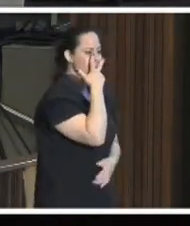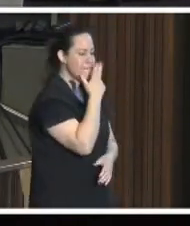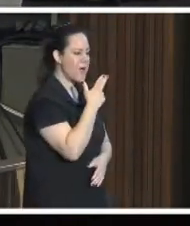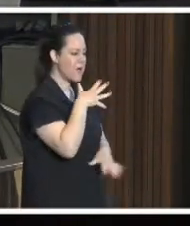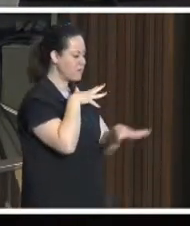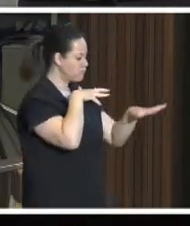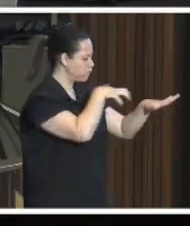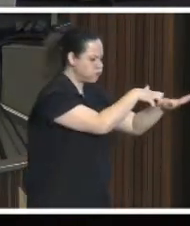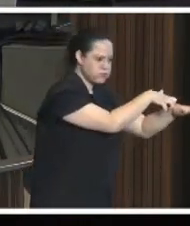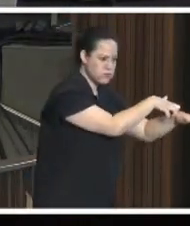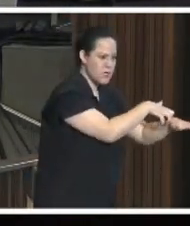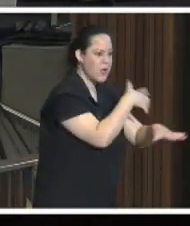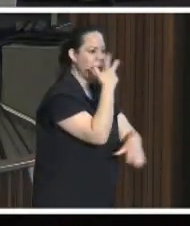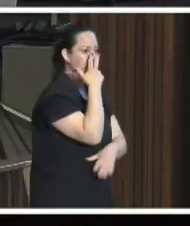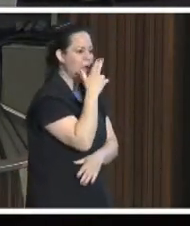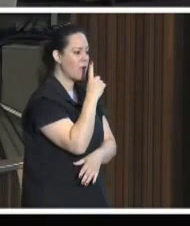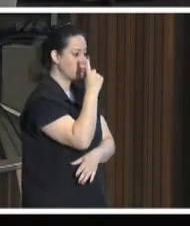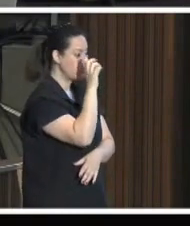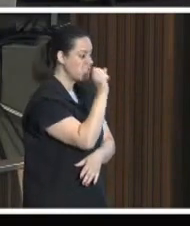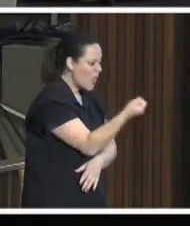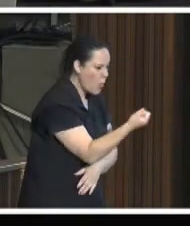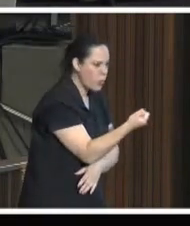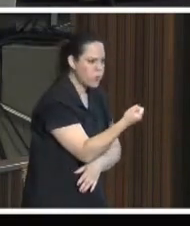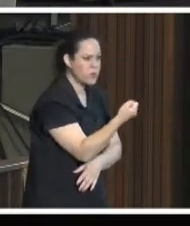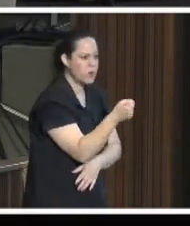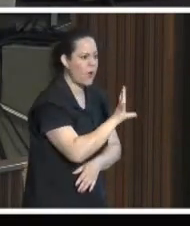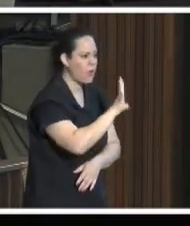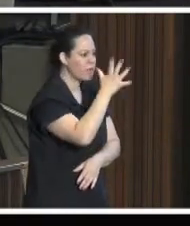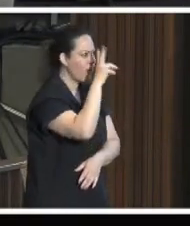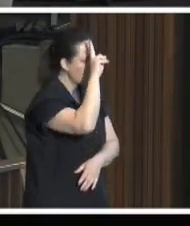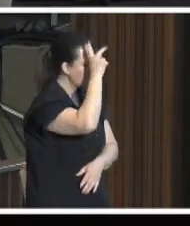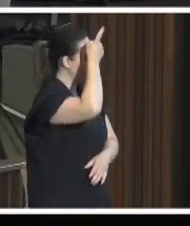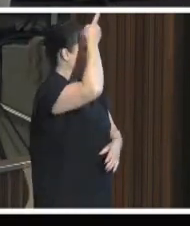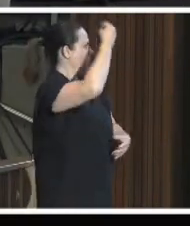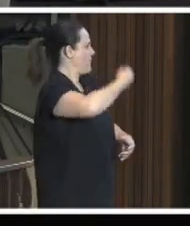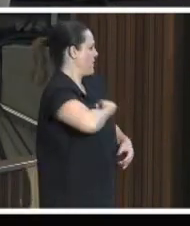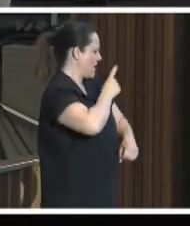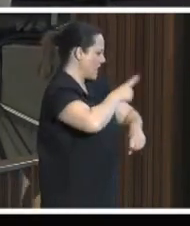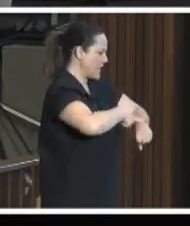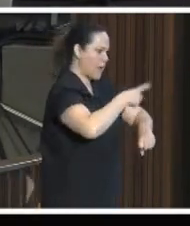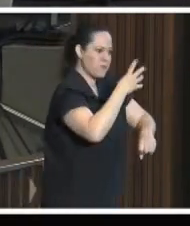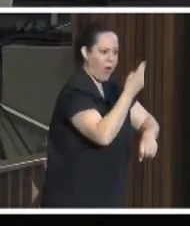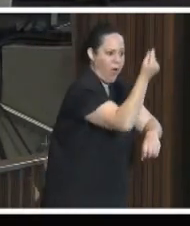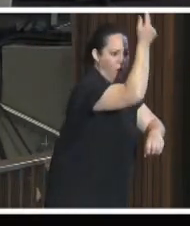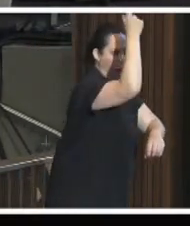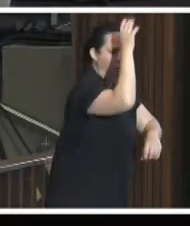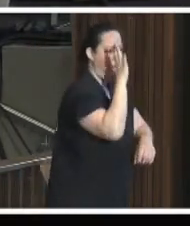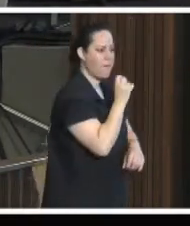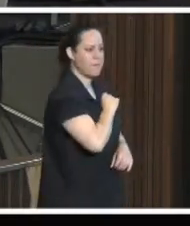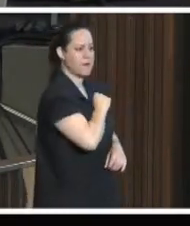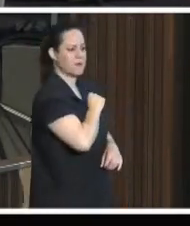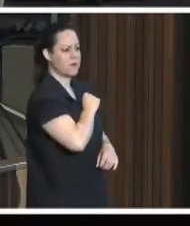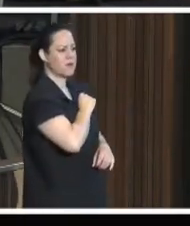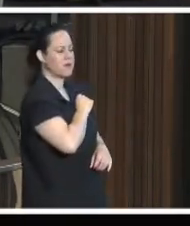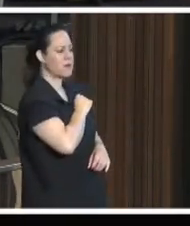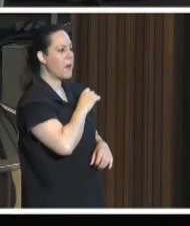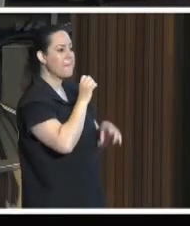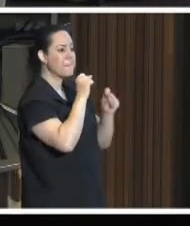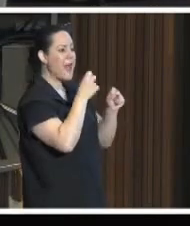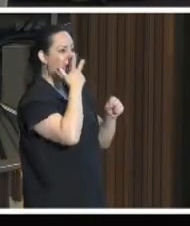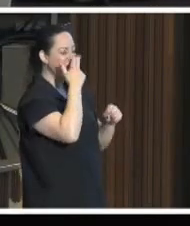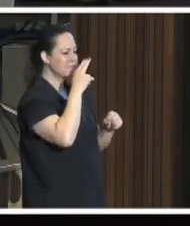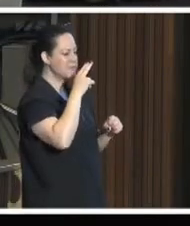um segundo tem uma outra conotação de tempo quando a gente está no meio do acidente. A gente é capaz de ver